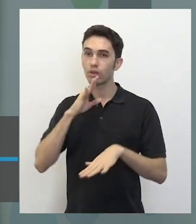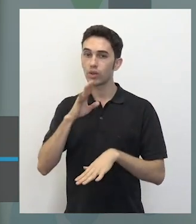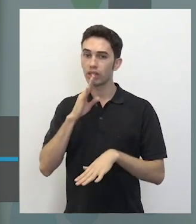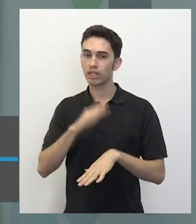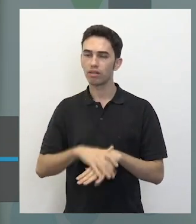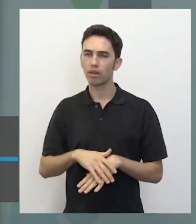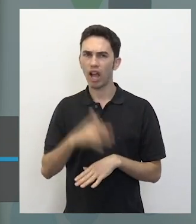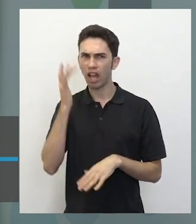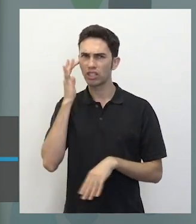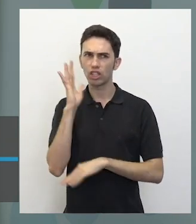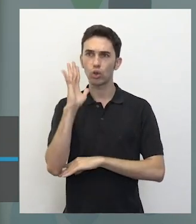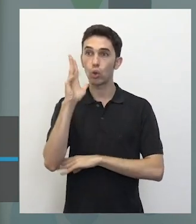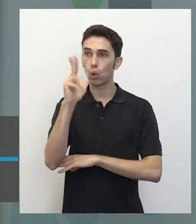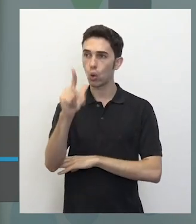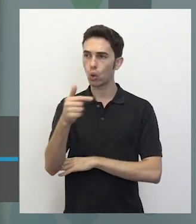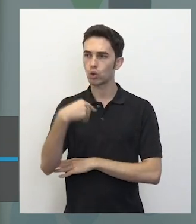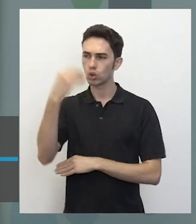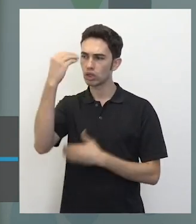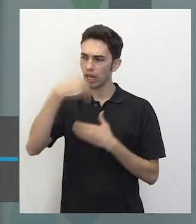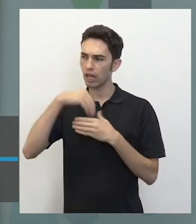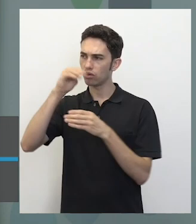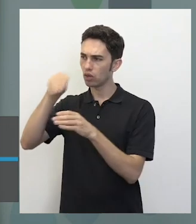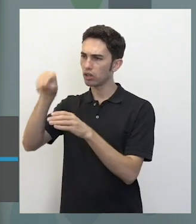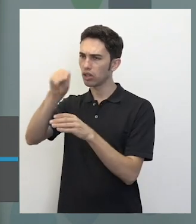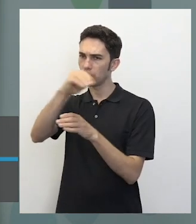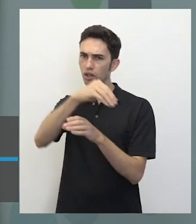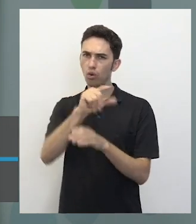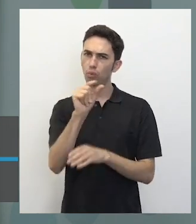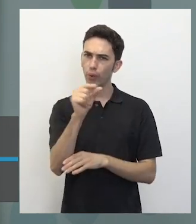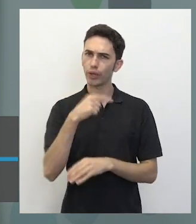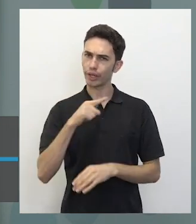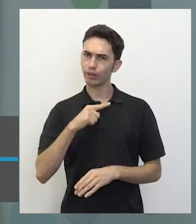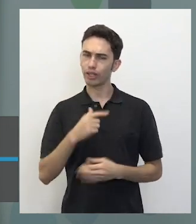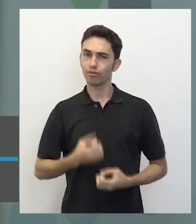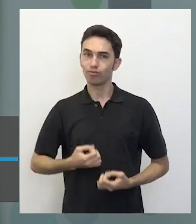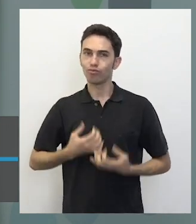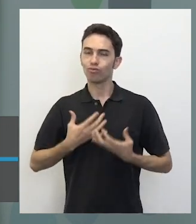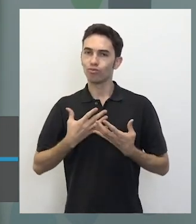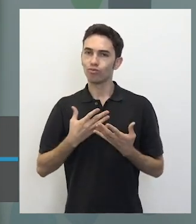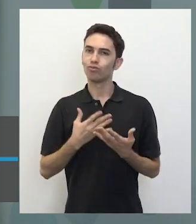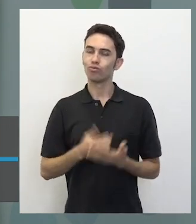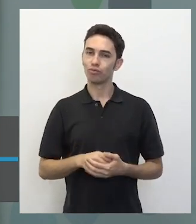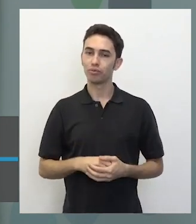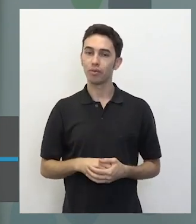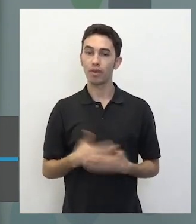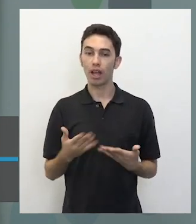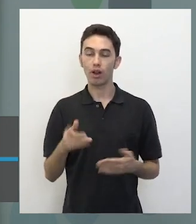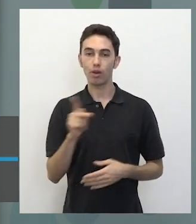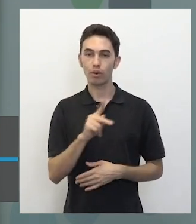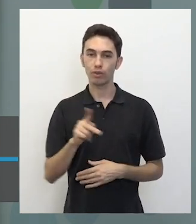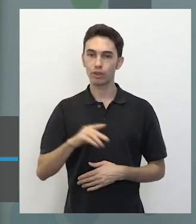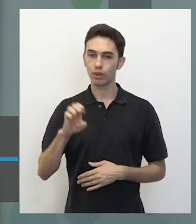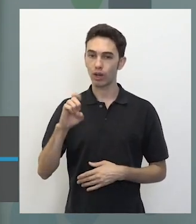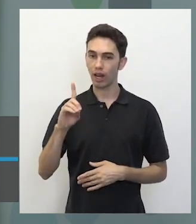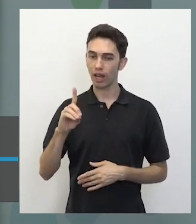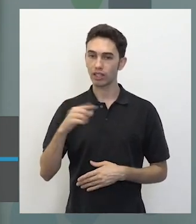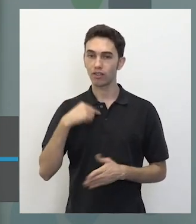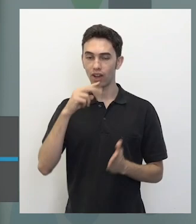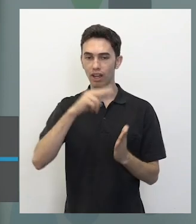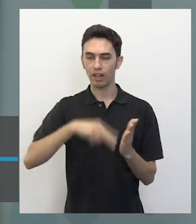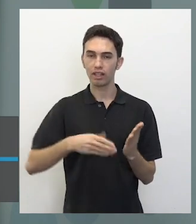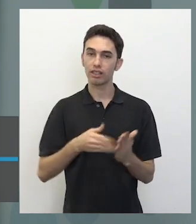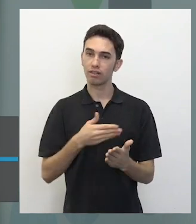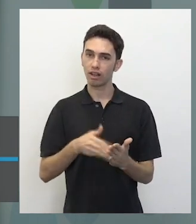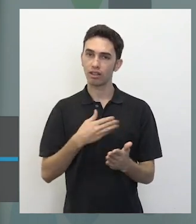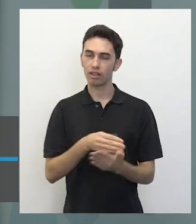que não? A poesia está na gente, né? Está na gente. Não é verdade? Então vamos lá, gente. Professor Ed vai ler pra gente agora, que está no caderno do